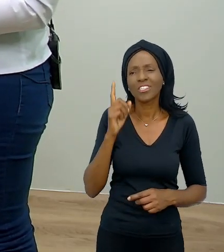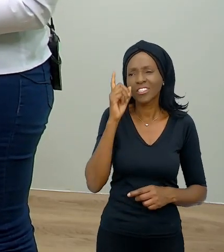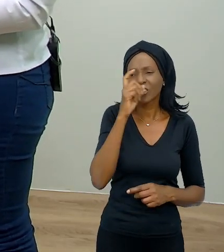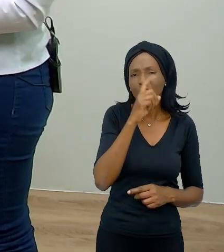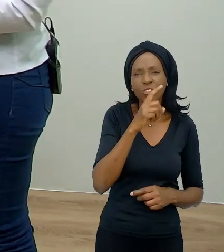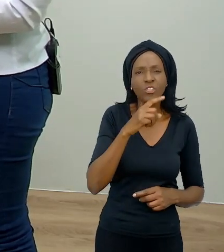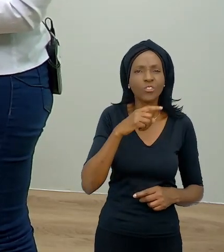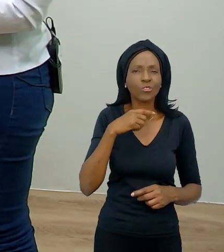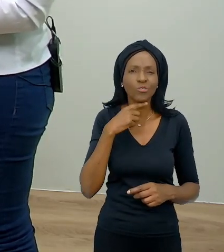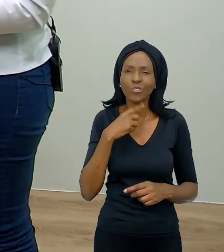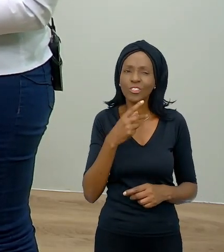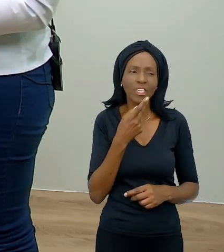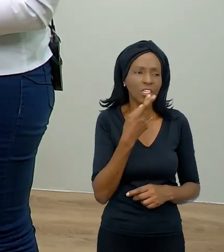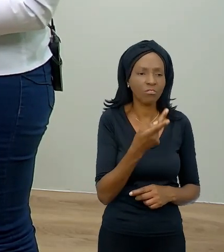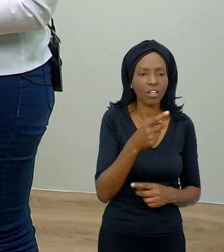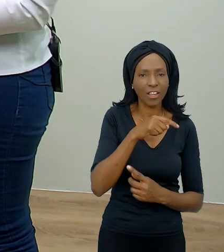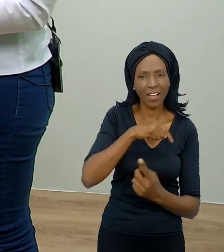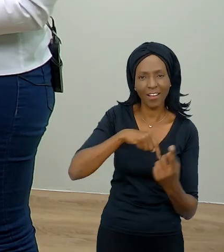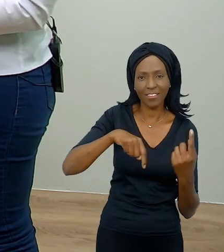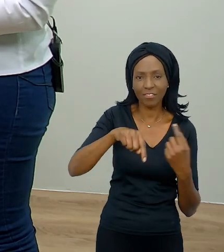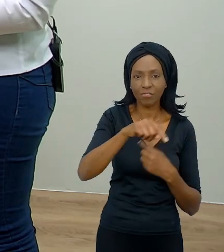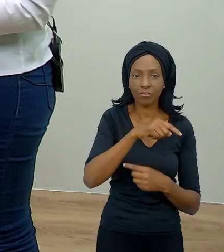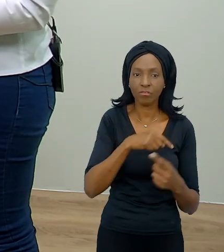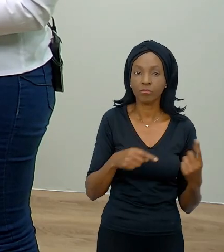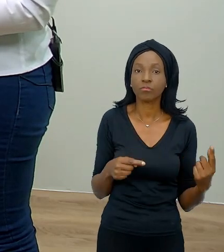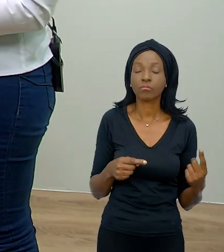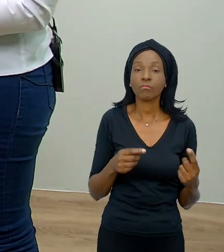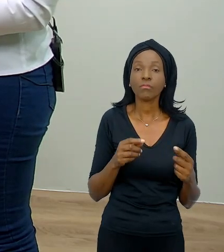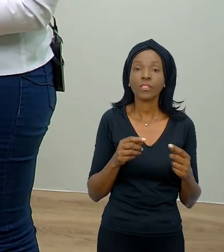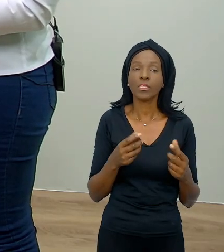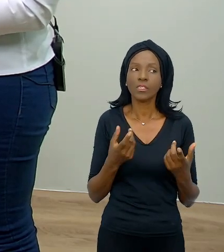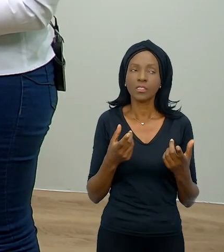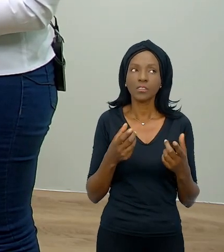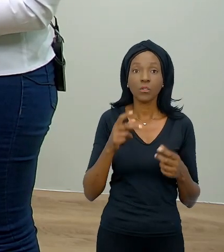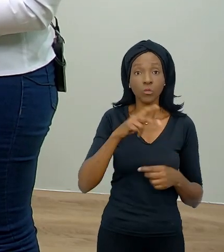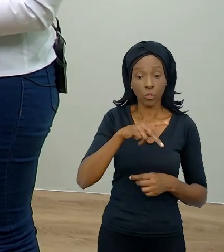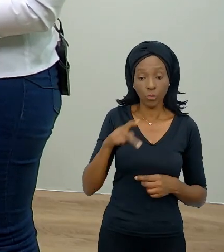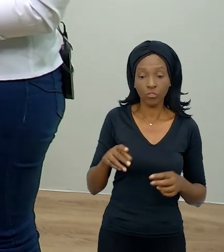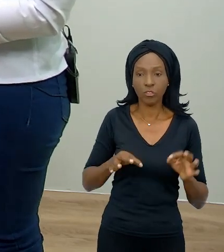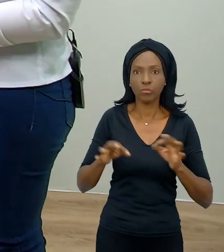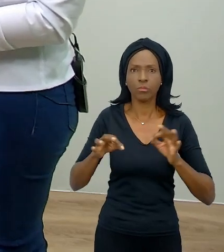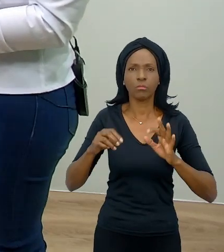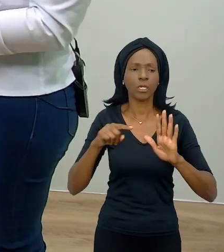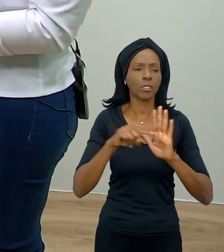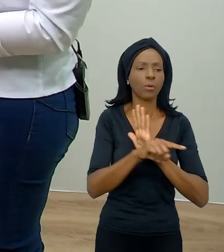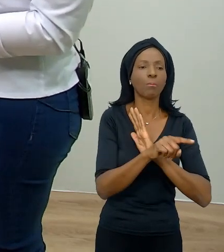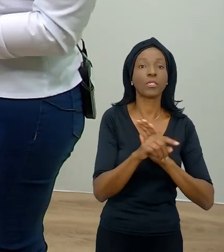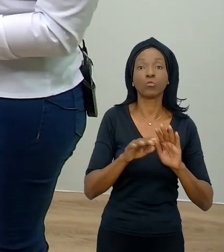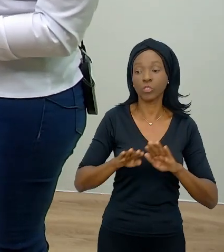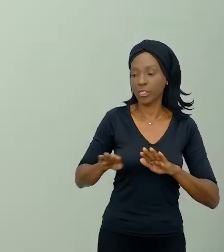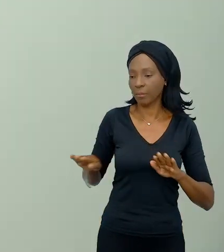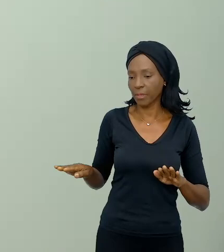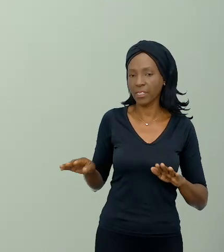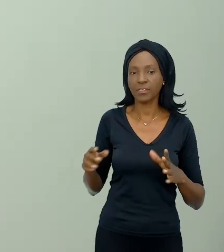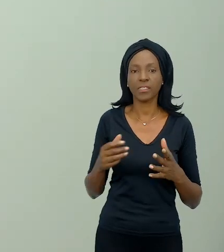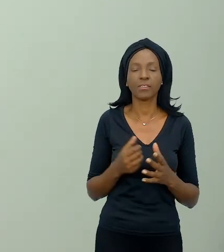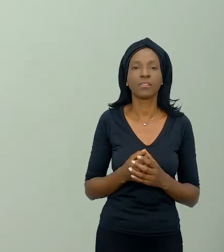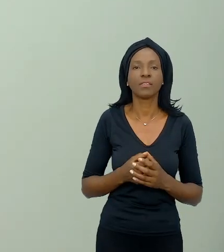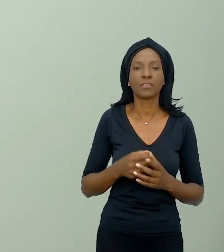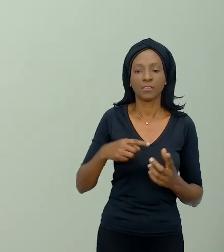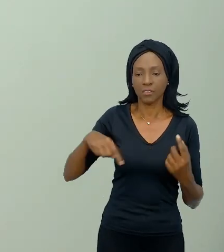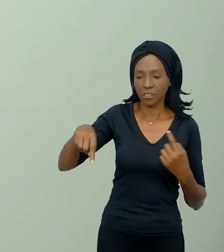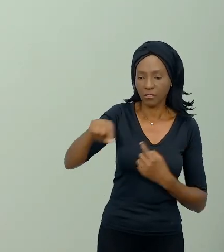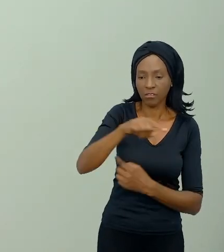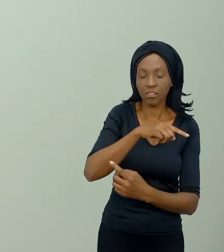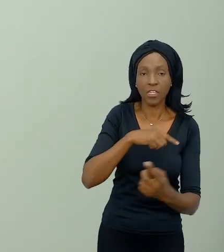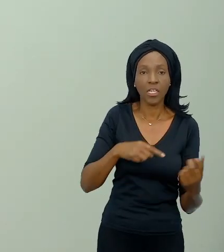de interagir com os outros, colocar alguma pergunta, né, nas mesas, à medida que são rotacionadas,